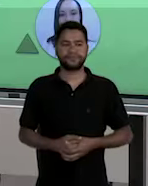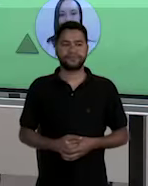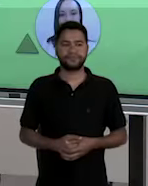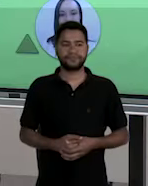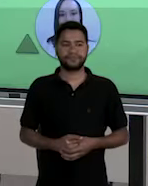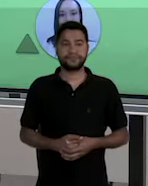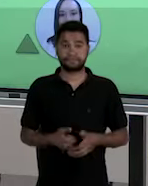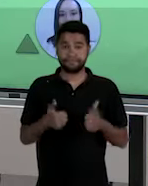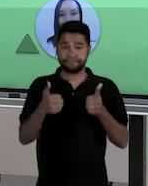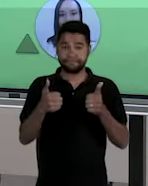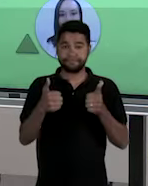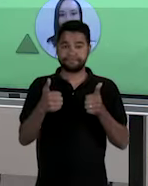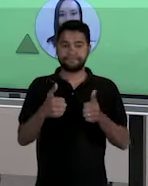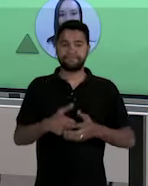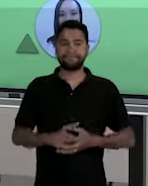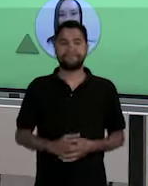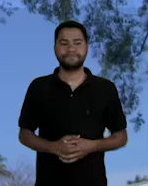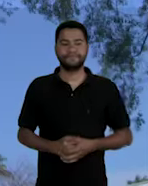térmica. Vamos?